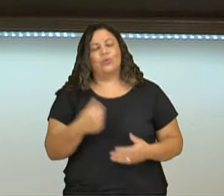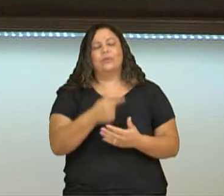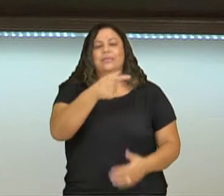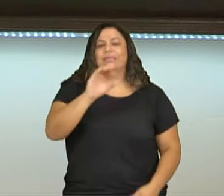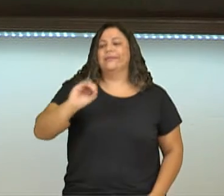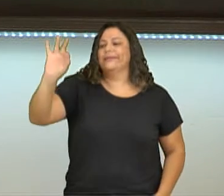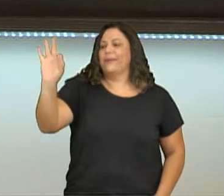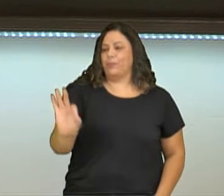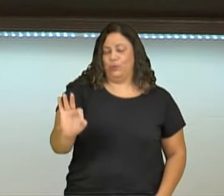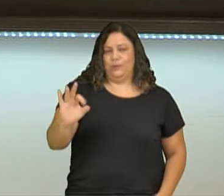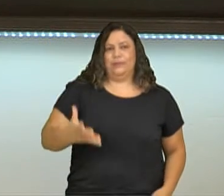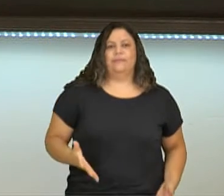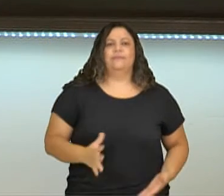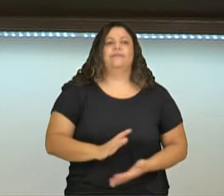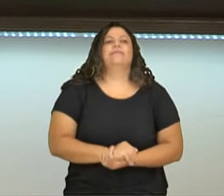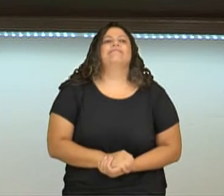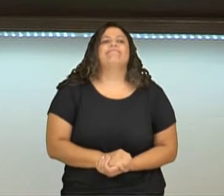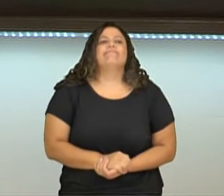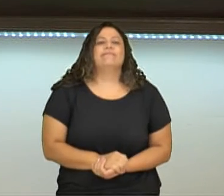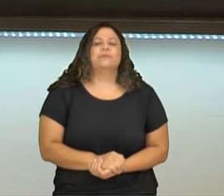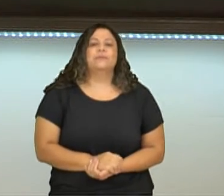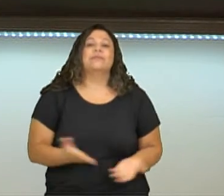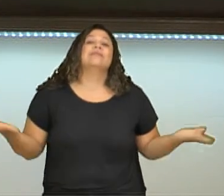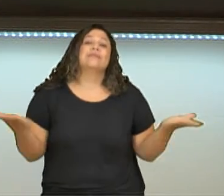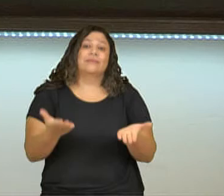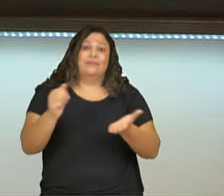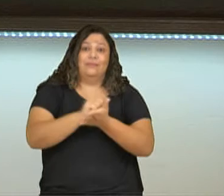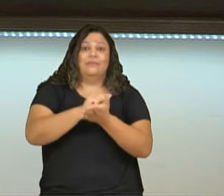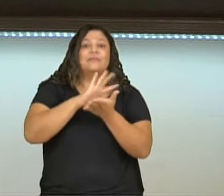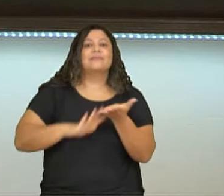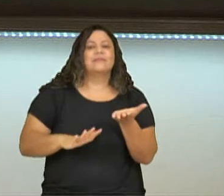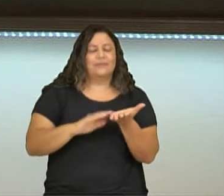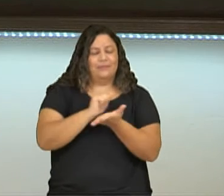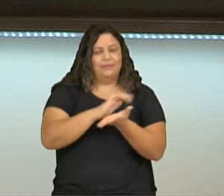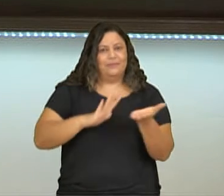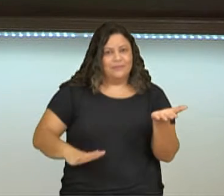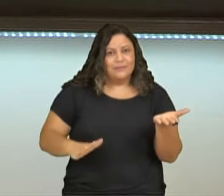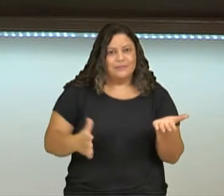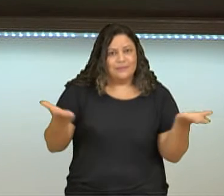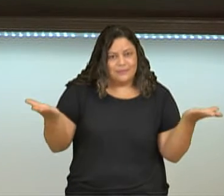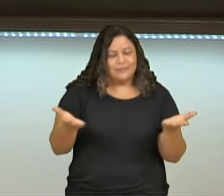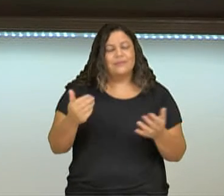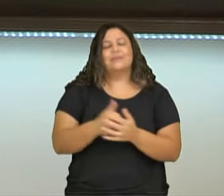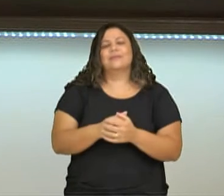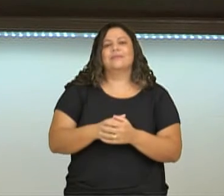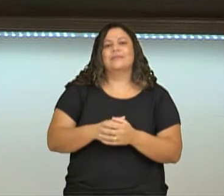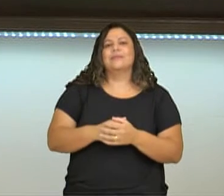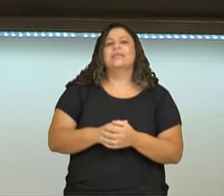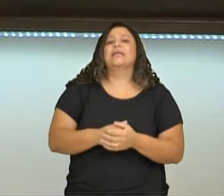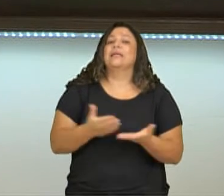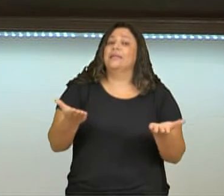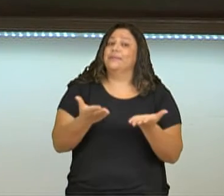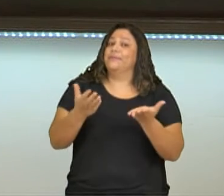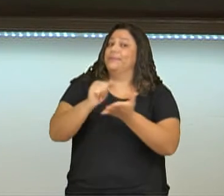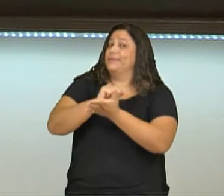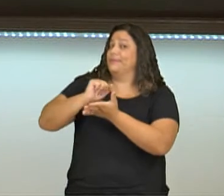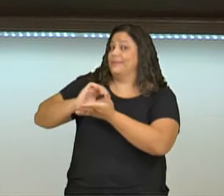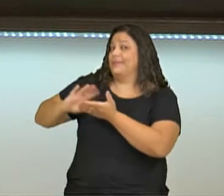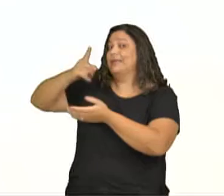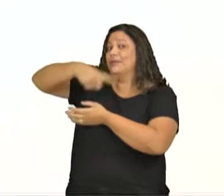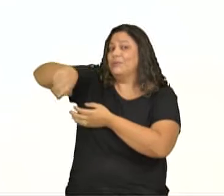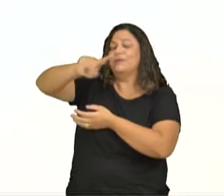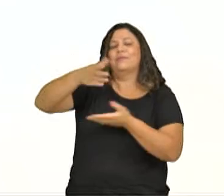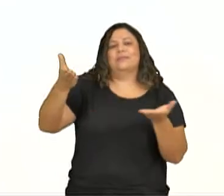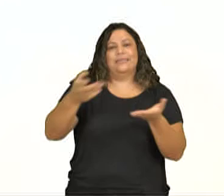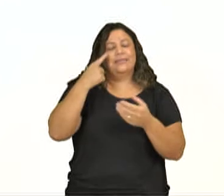de pureza, tá bom? Vamos lá? Agora, mais uma questão, mais um exercício para vocês, uma atividade. Aguardo vocês